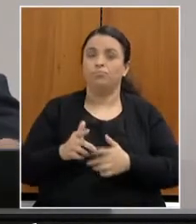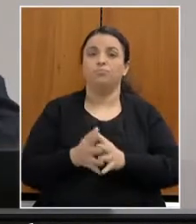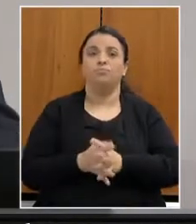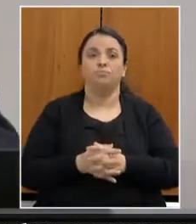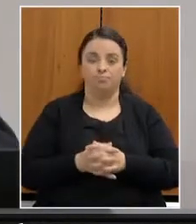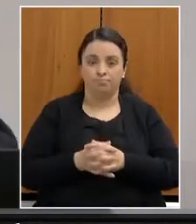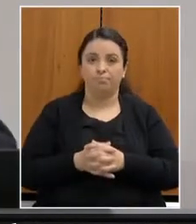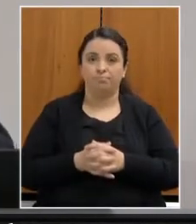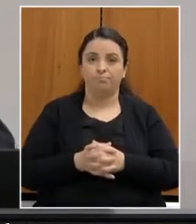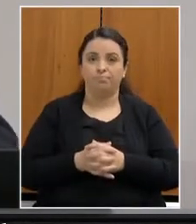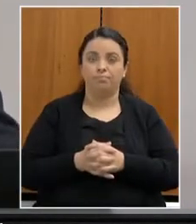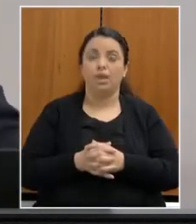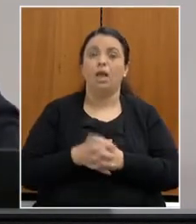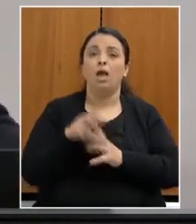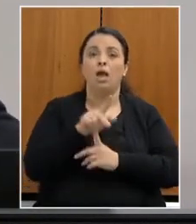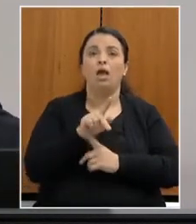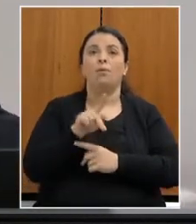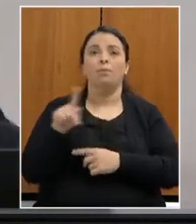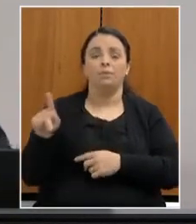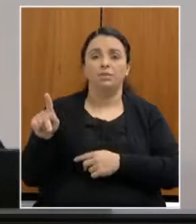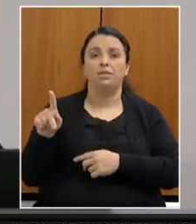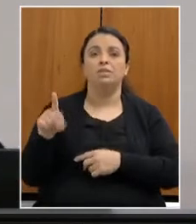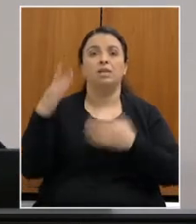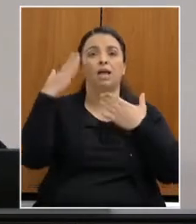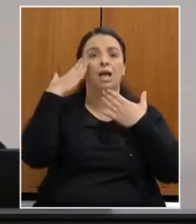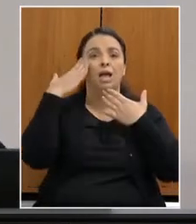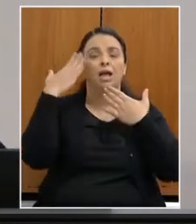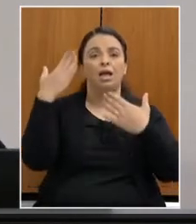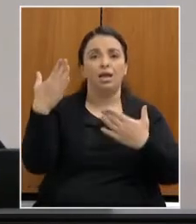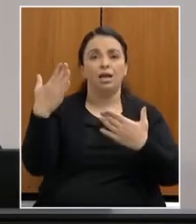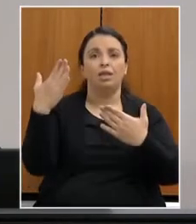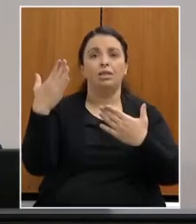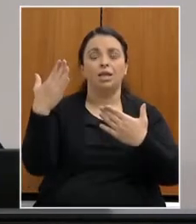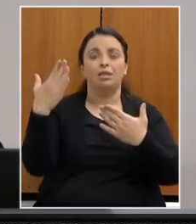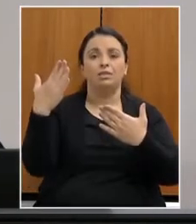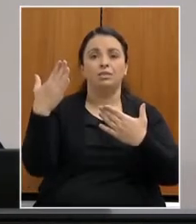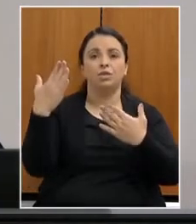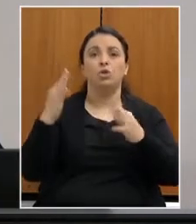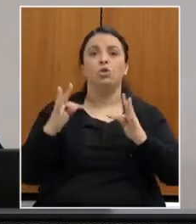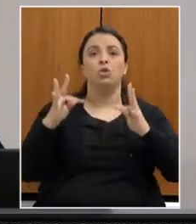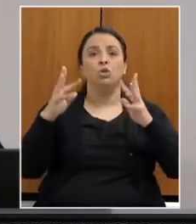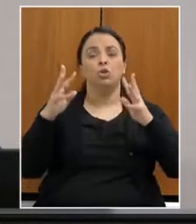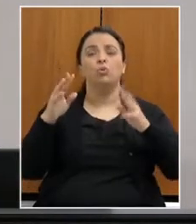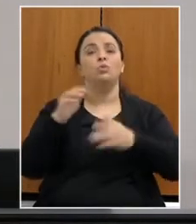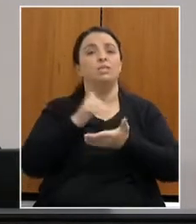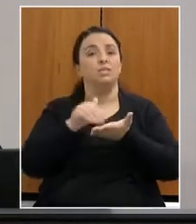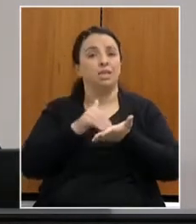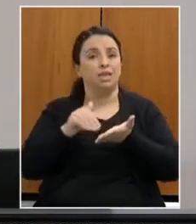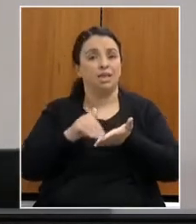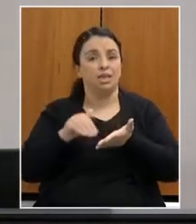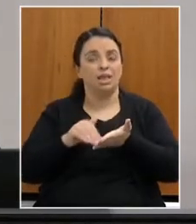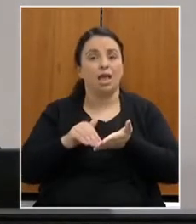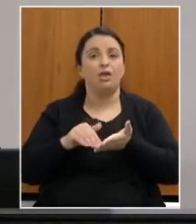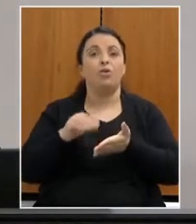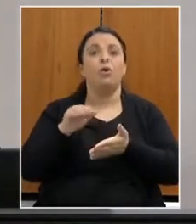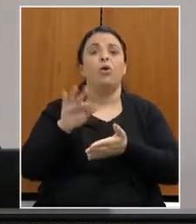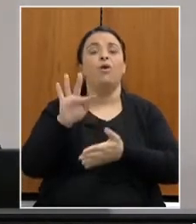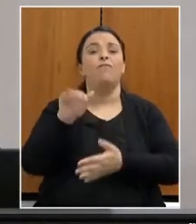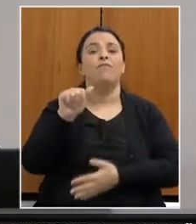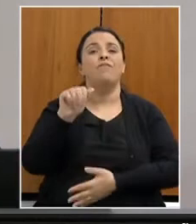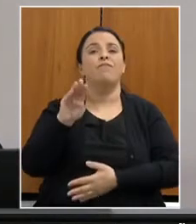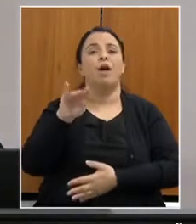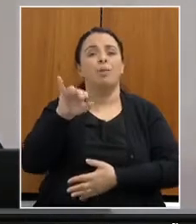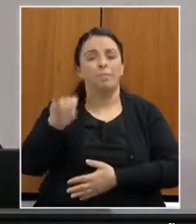A presidência agradece a presença do secretário Fábio Baqueretti Vitor,